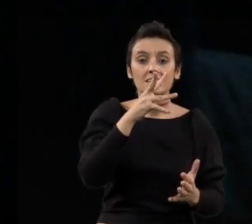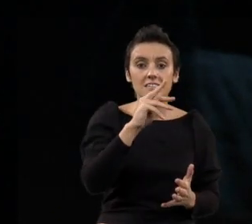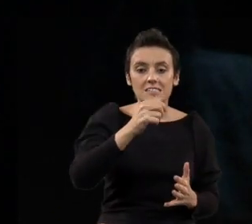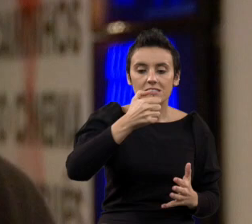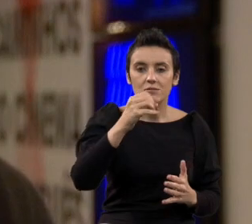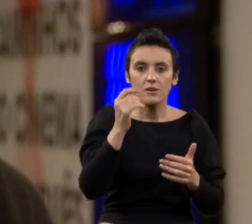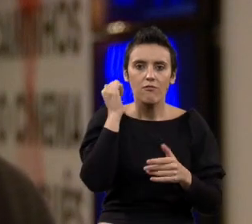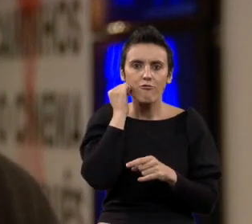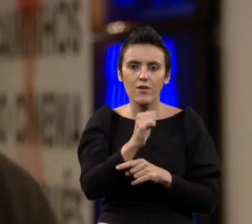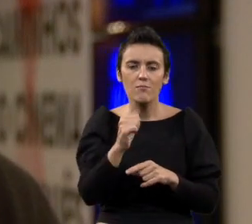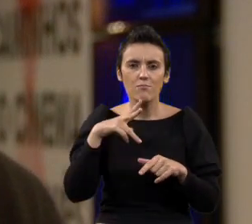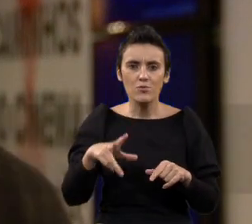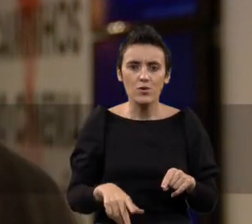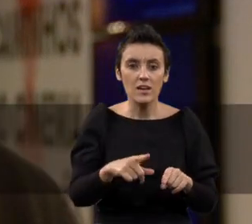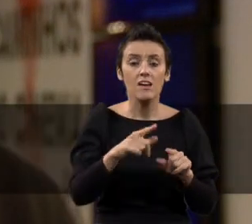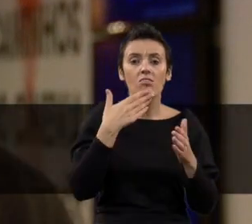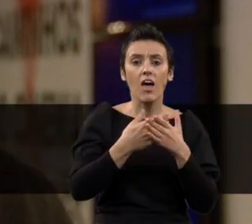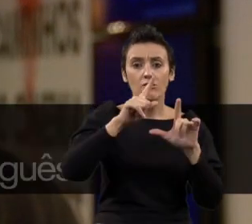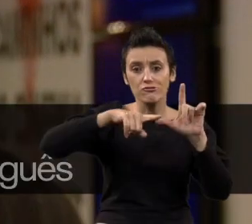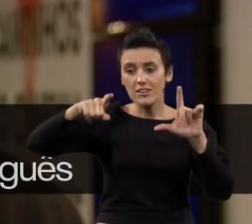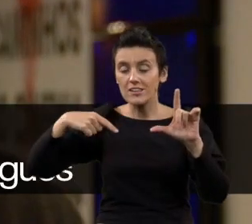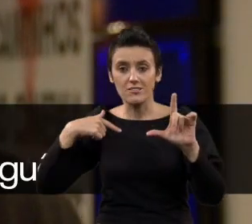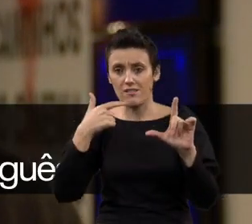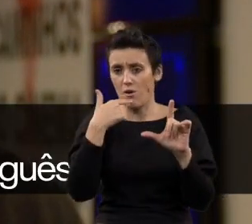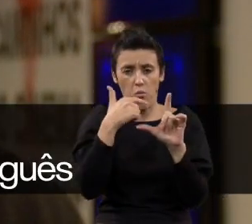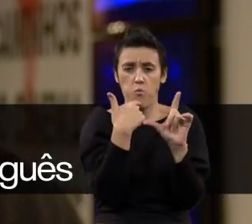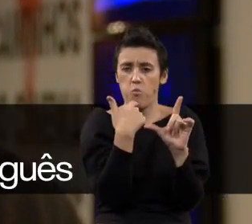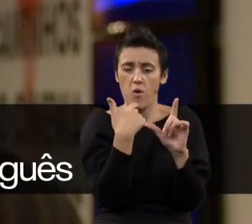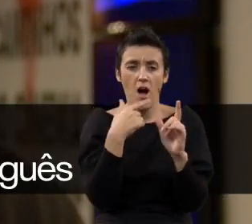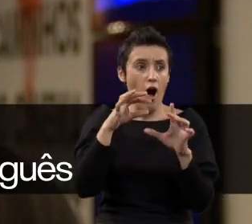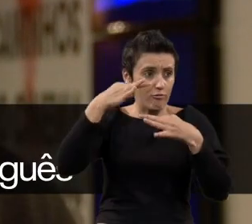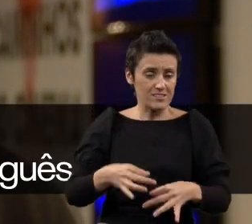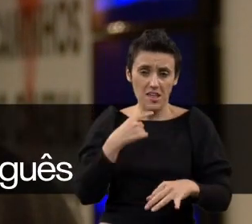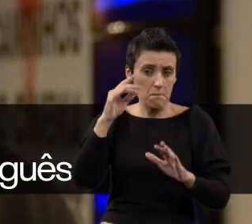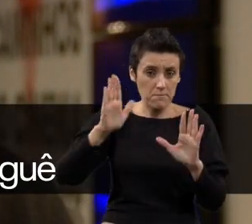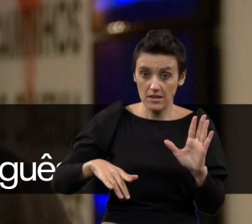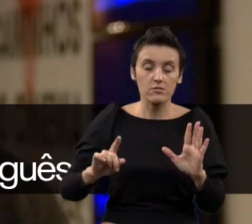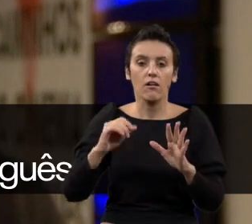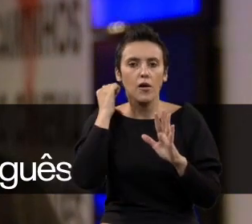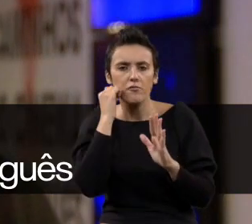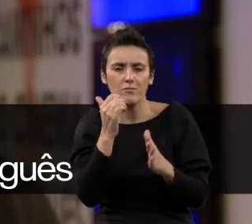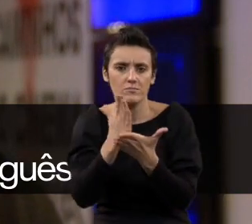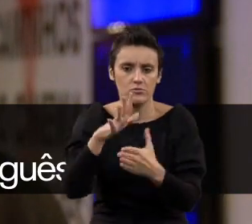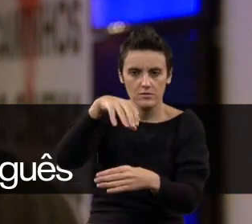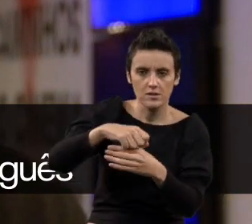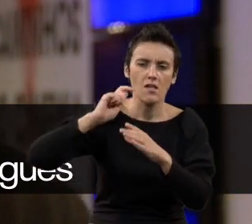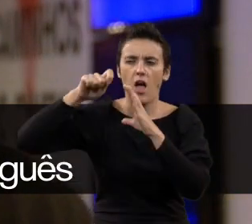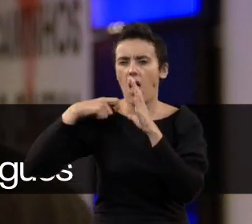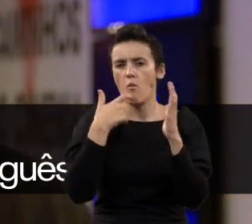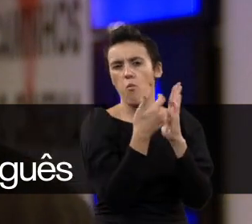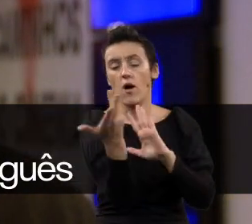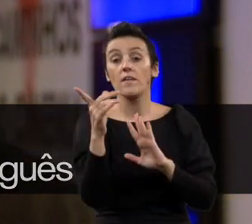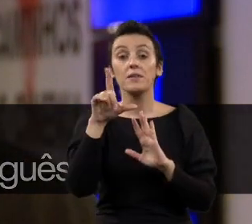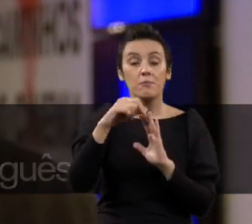além daquilo que são as estatísticas oficiais. Há muitos filmes a serem realizados em escola, há muitos filmes a serem feitos sem qualquer tipo de